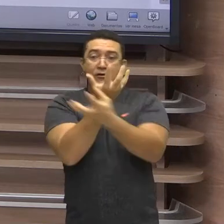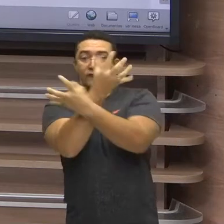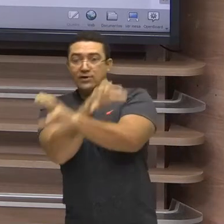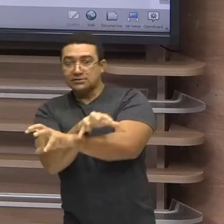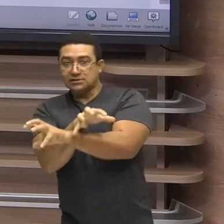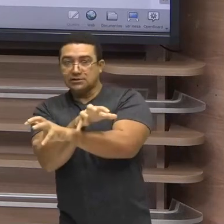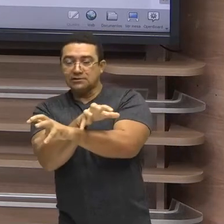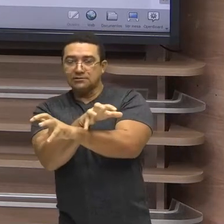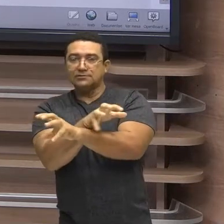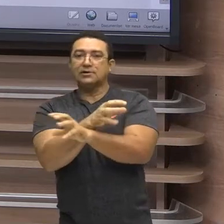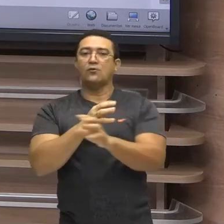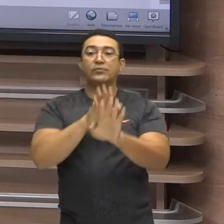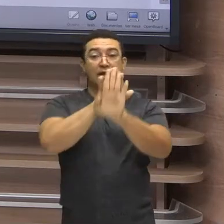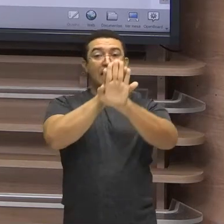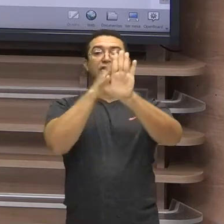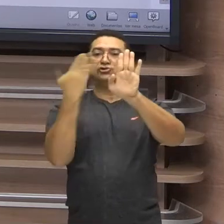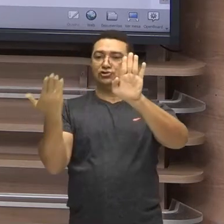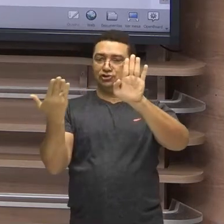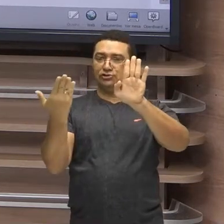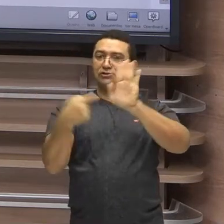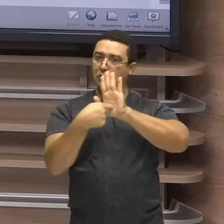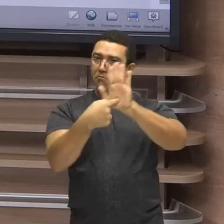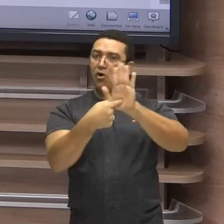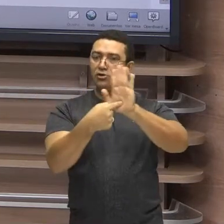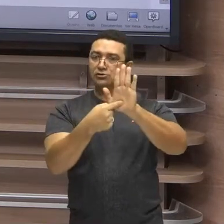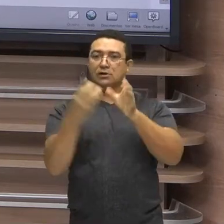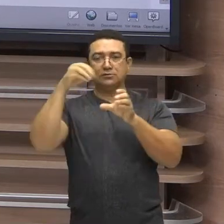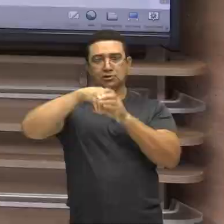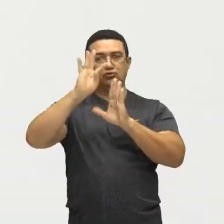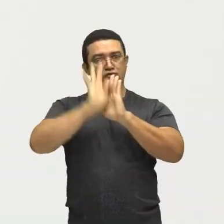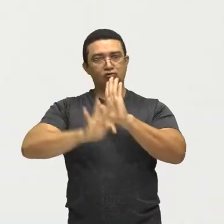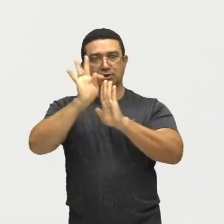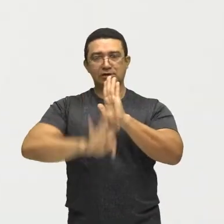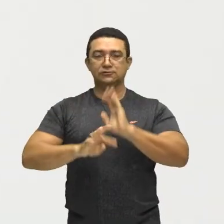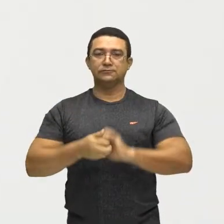antítese, ela traz essa expressividade no texto.